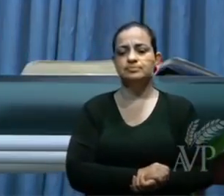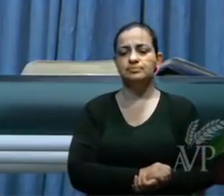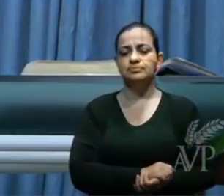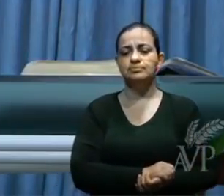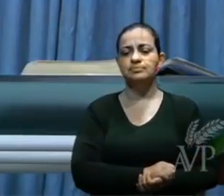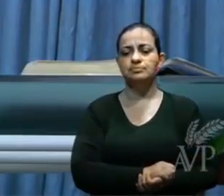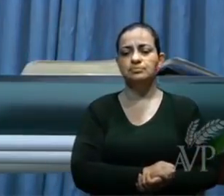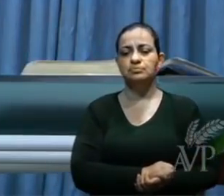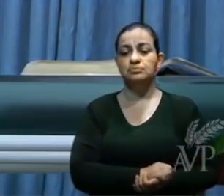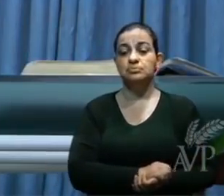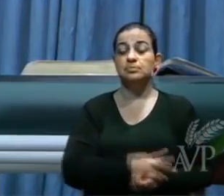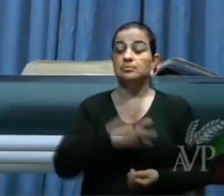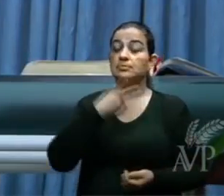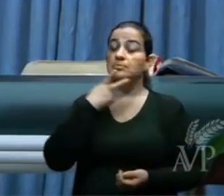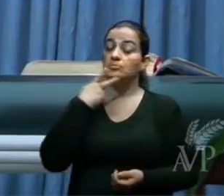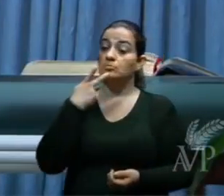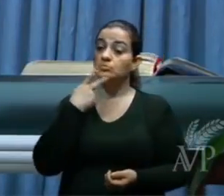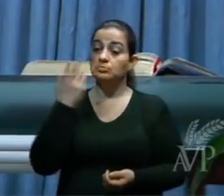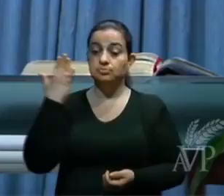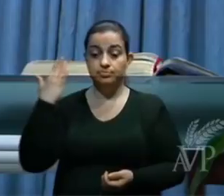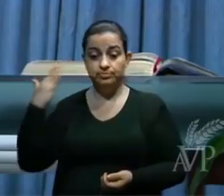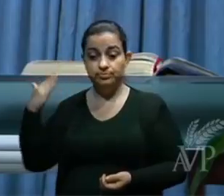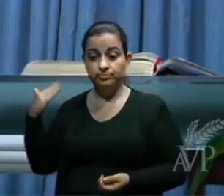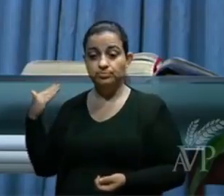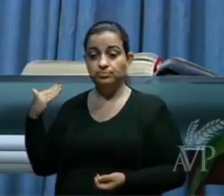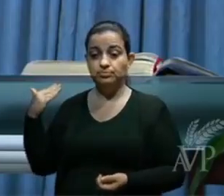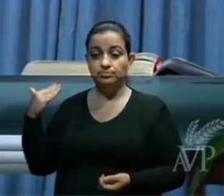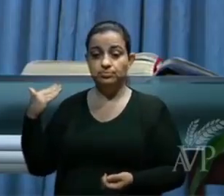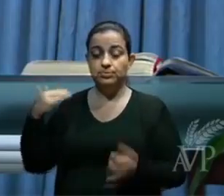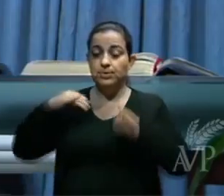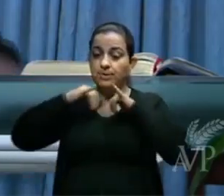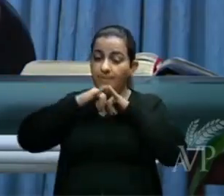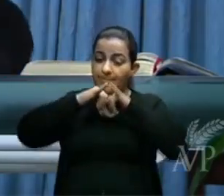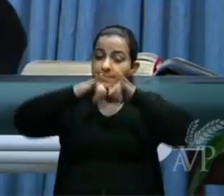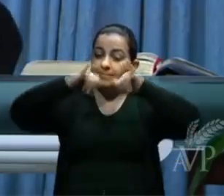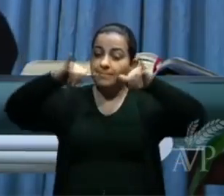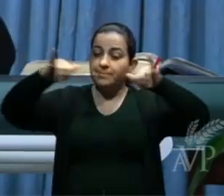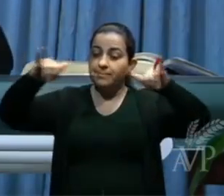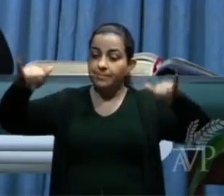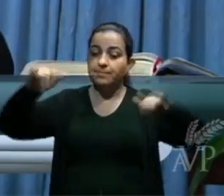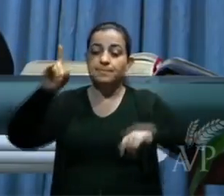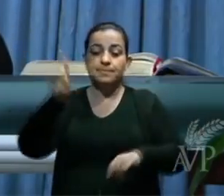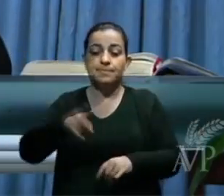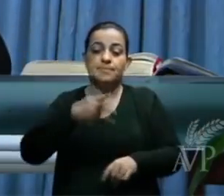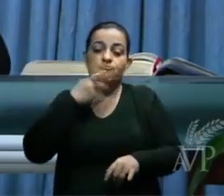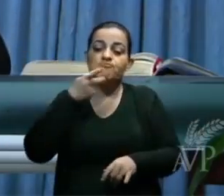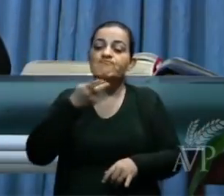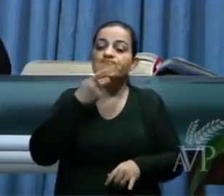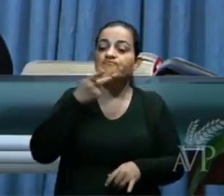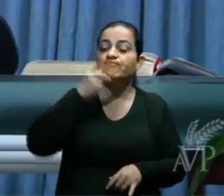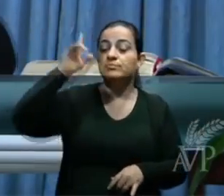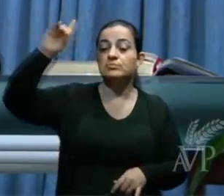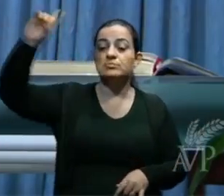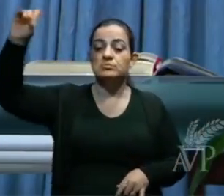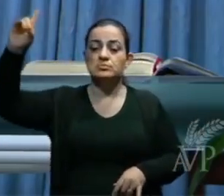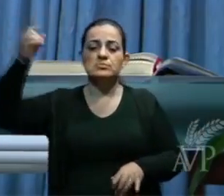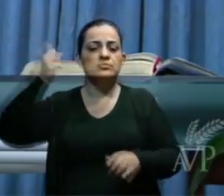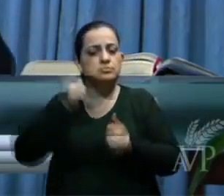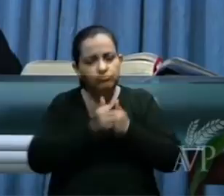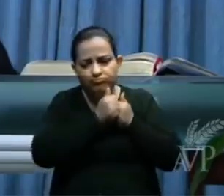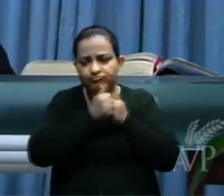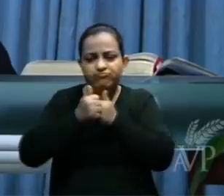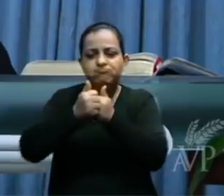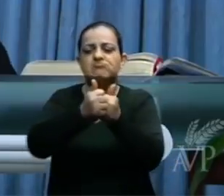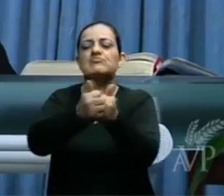aquela voz a mensagem a voz que a voz que segue o